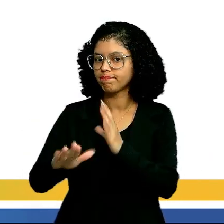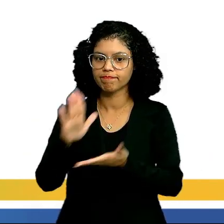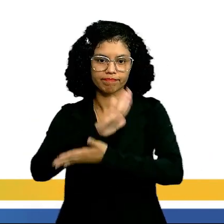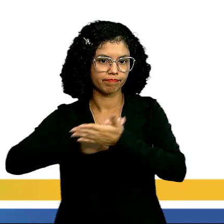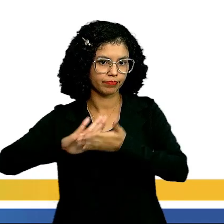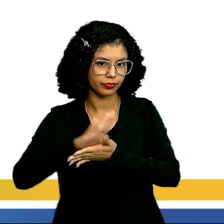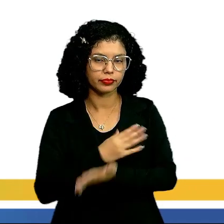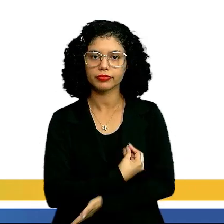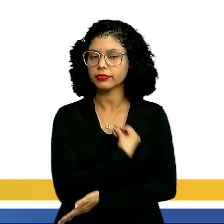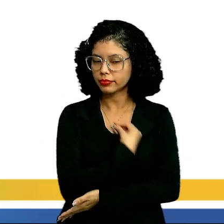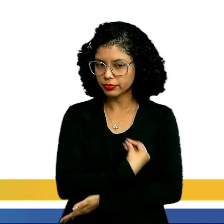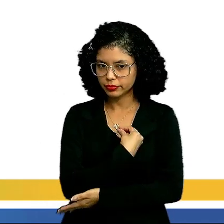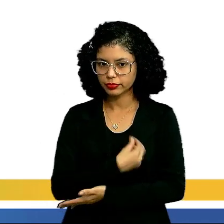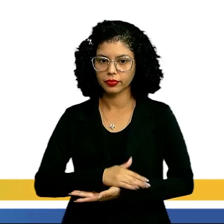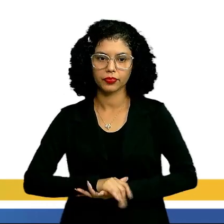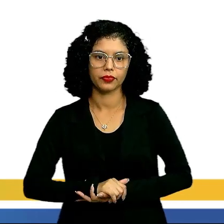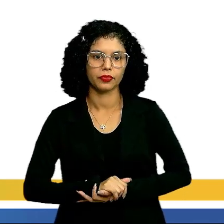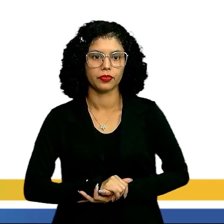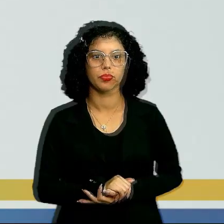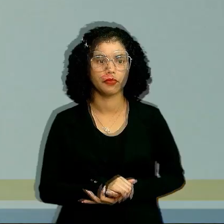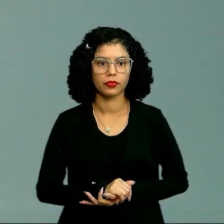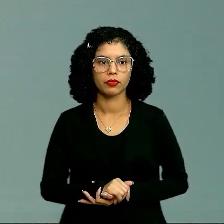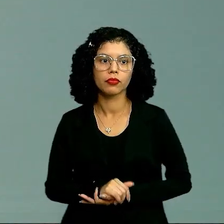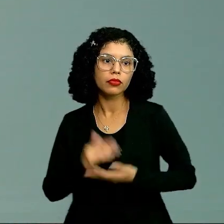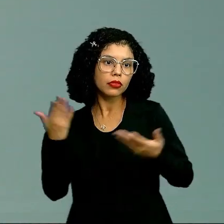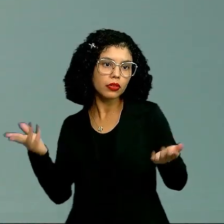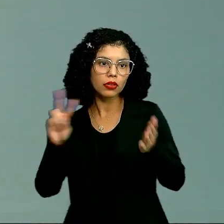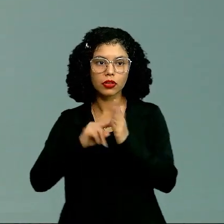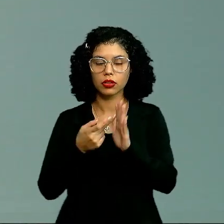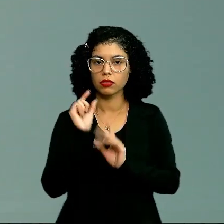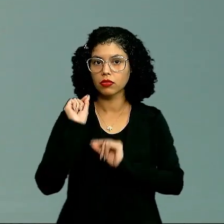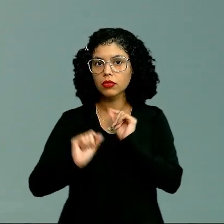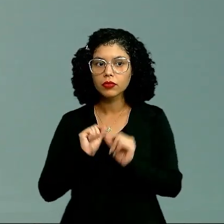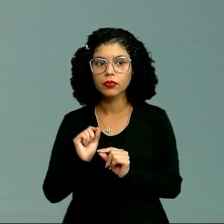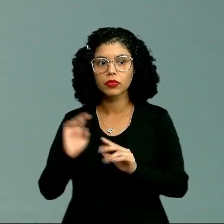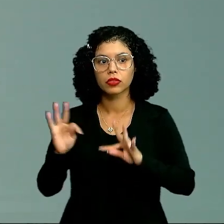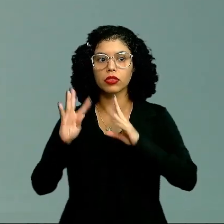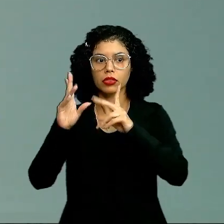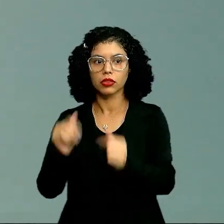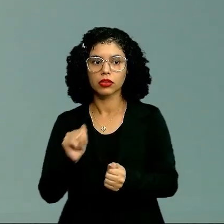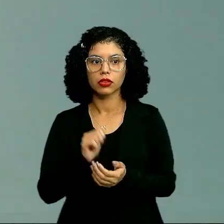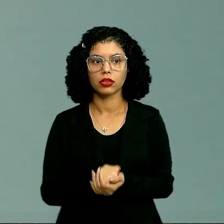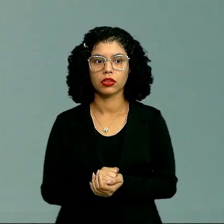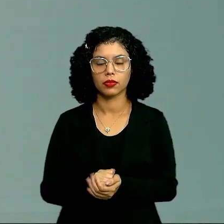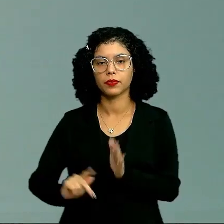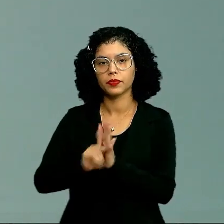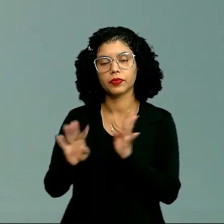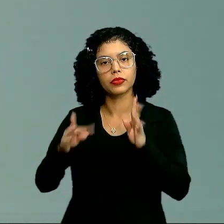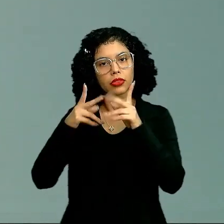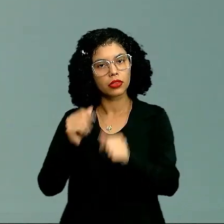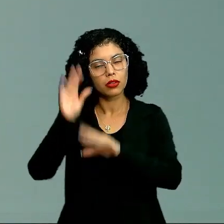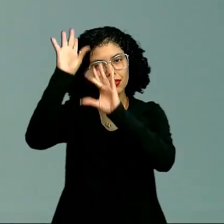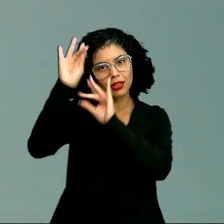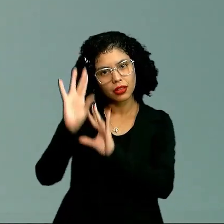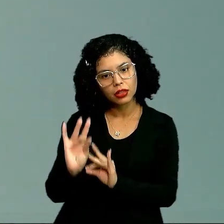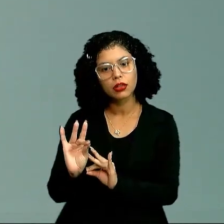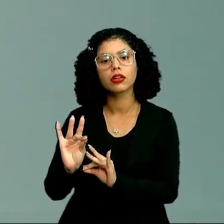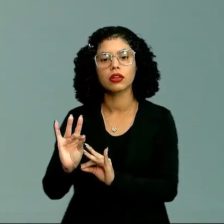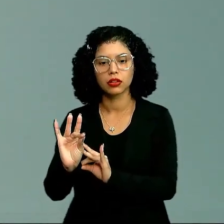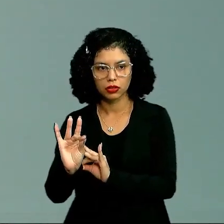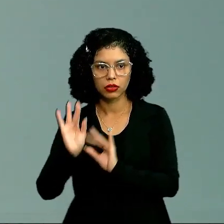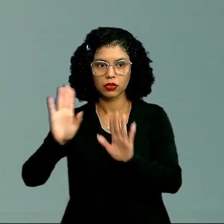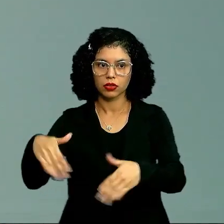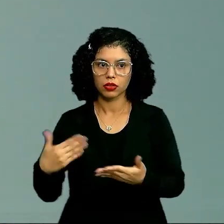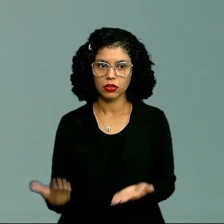não chegou a publicar nada em vida. Isso quer dizer que toda a obra do Álvares de Azevedo